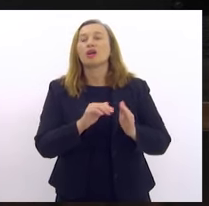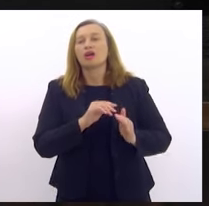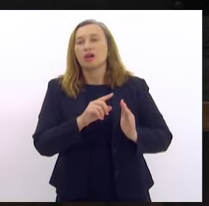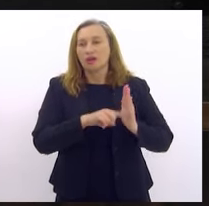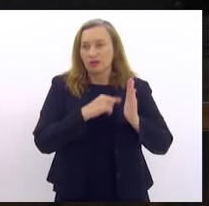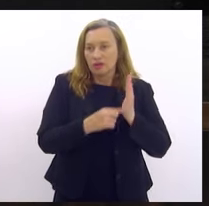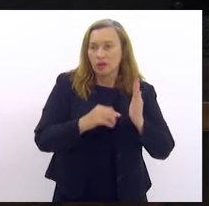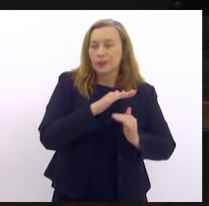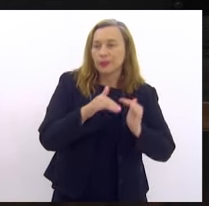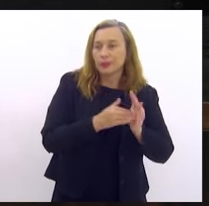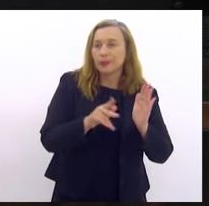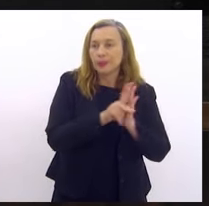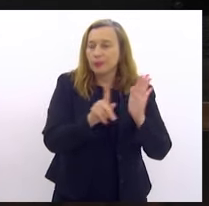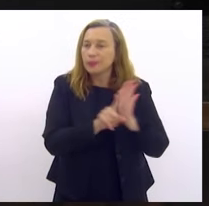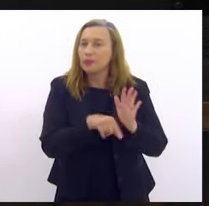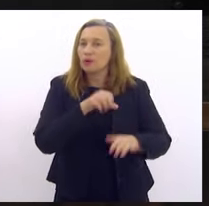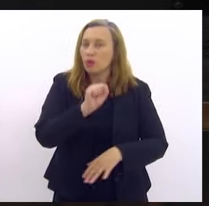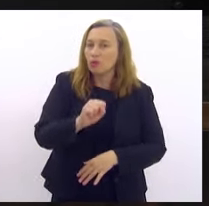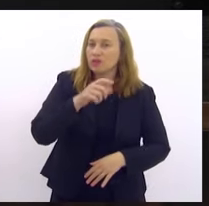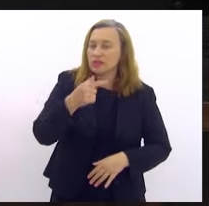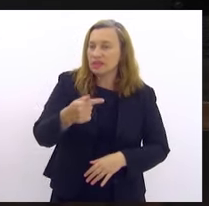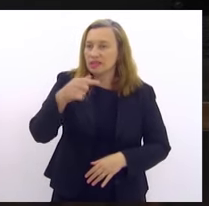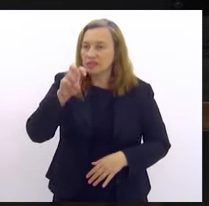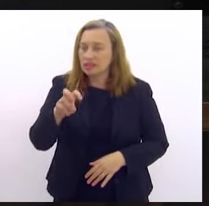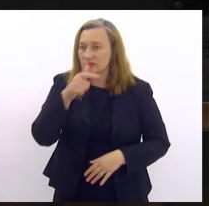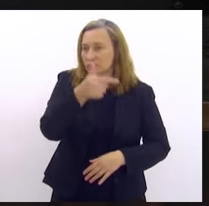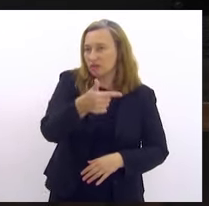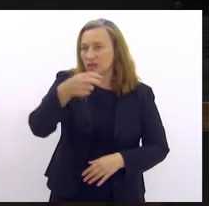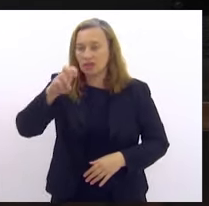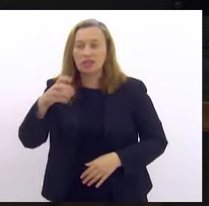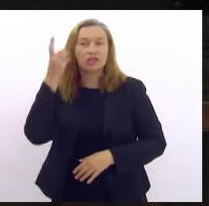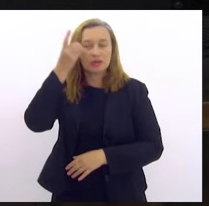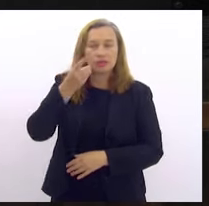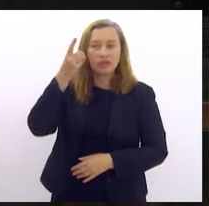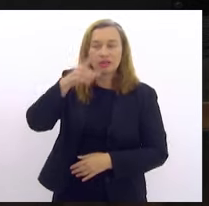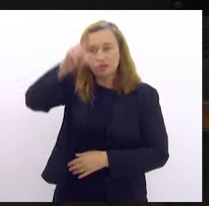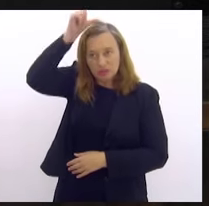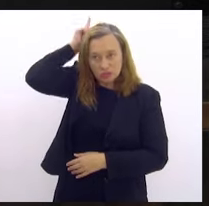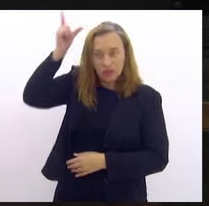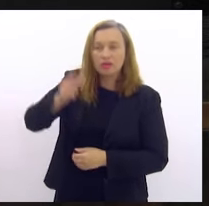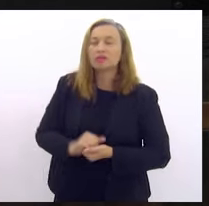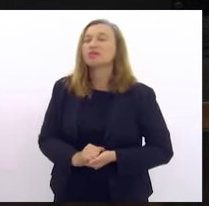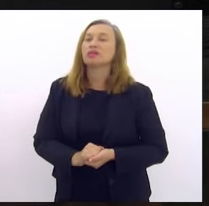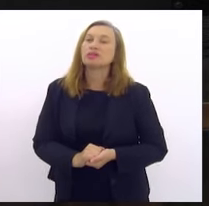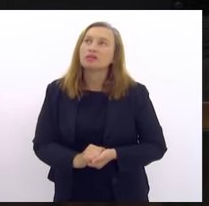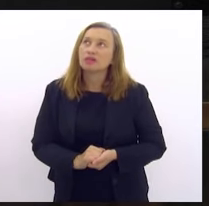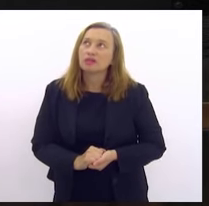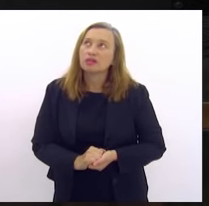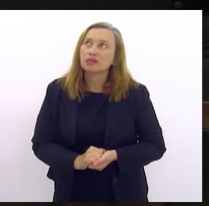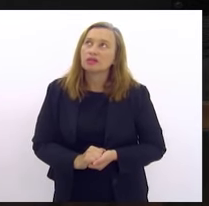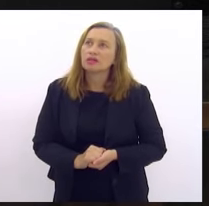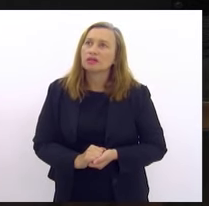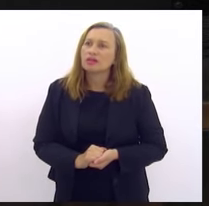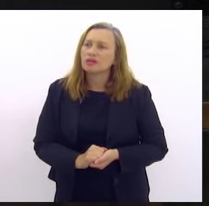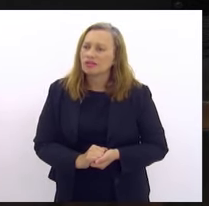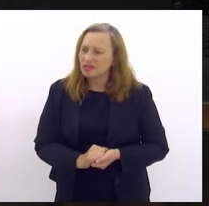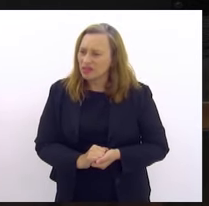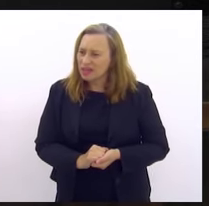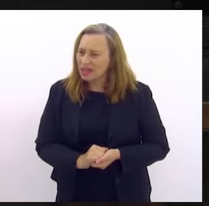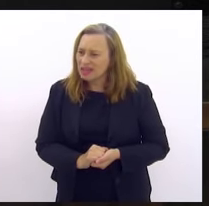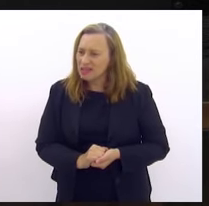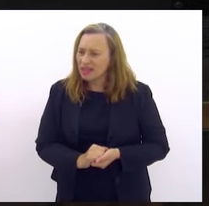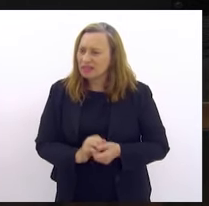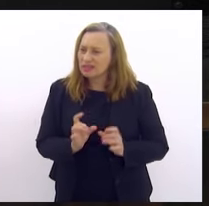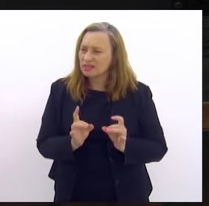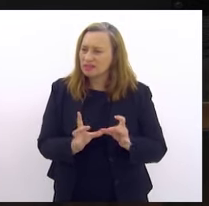total aposto ao projeto de lei número 875-2015, de autoria do deputado Luiz Paulo, que constitui venda casada para fins de aplicação do